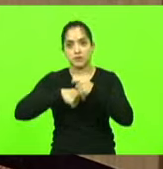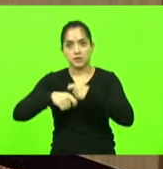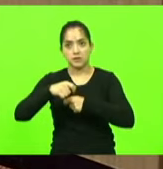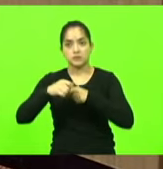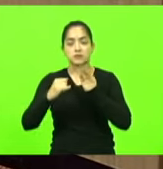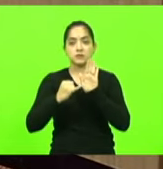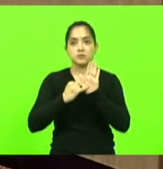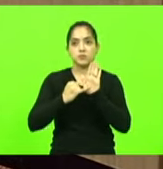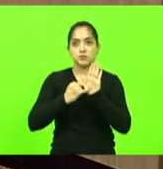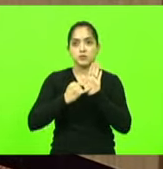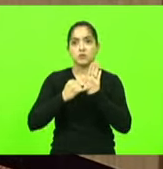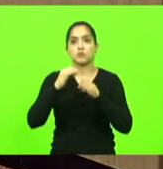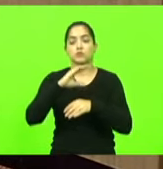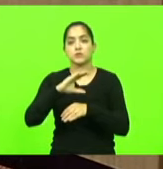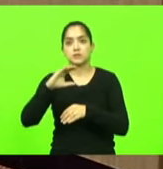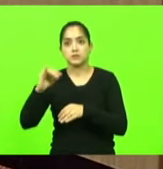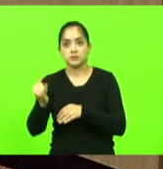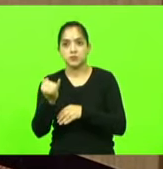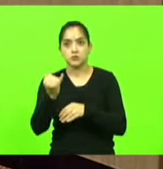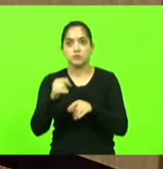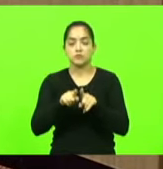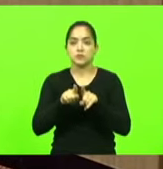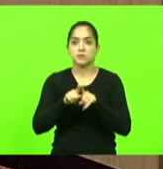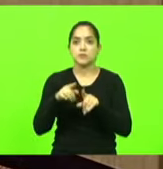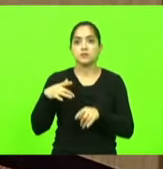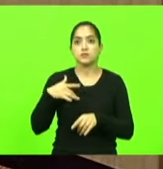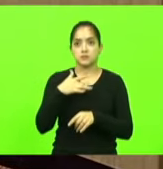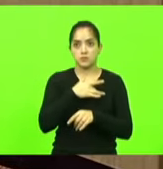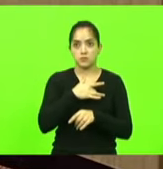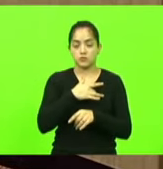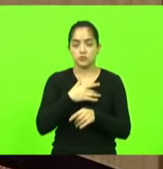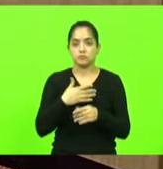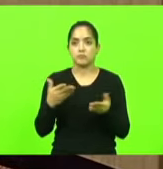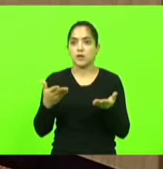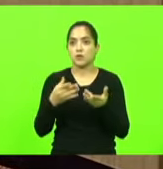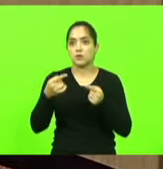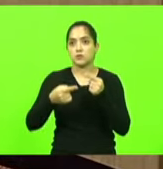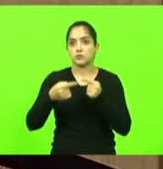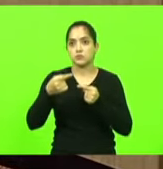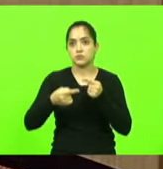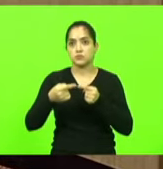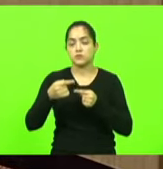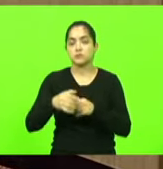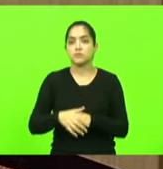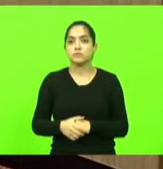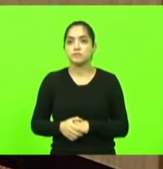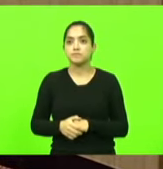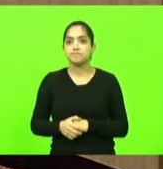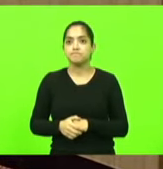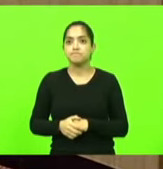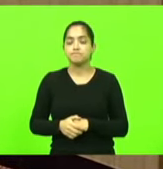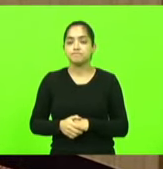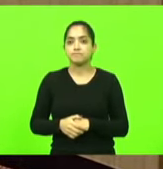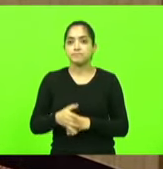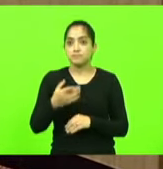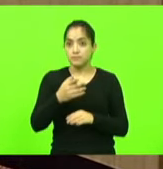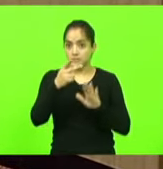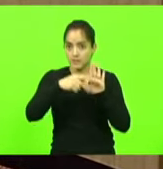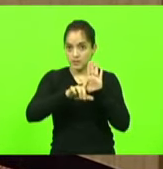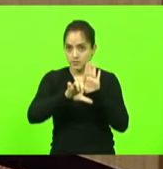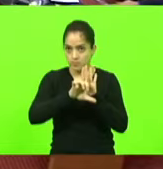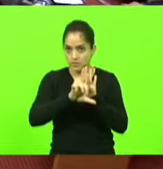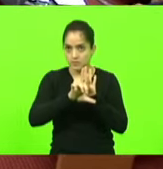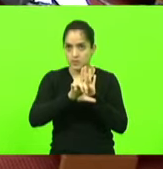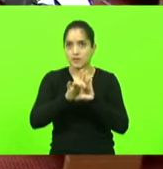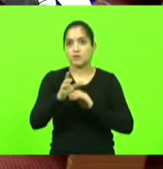Tributação, Comissão de Constituição e Justiça e Comissão de Saúde. Em discussão, com a palavra ao autor, deputado Ismael dos Santos. Apenas para dizer que esse é um projeto para